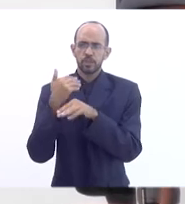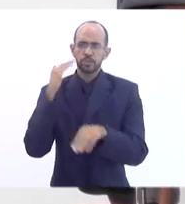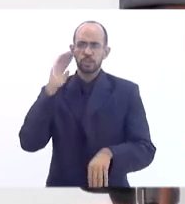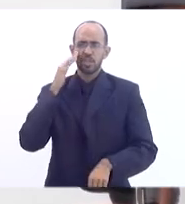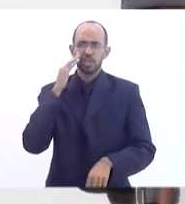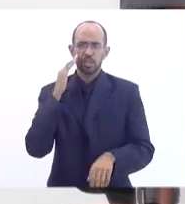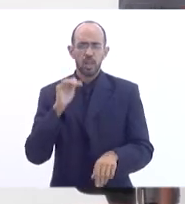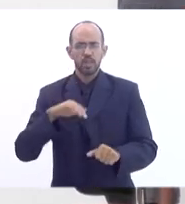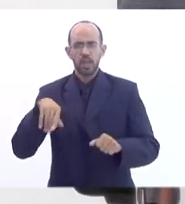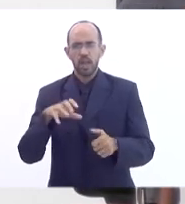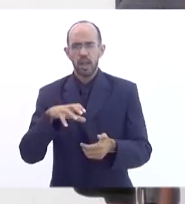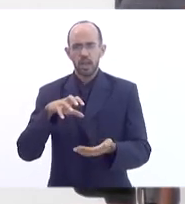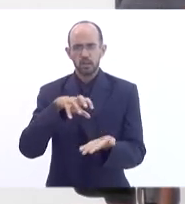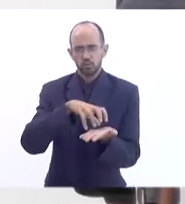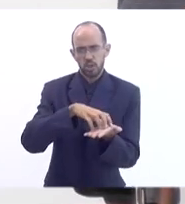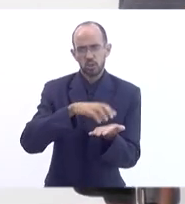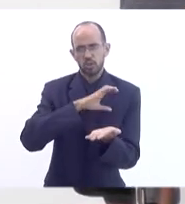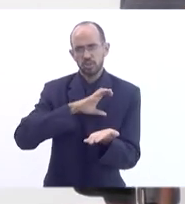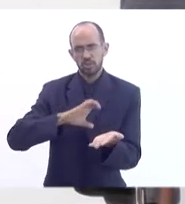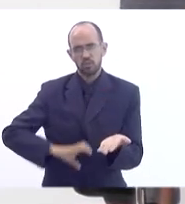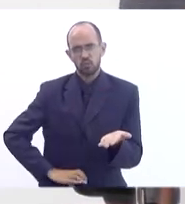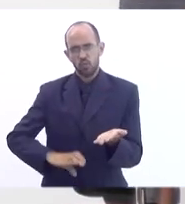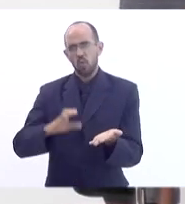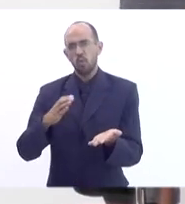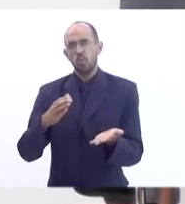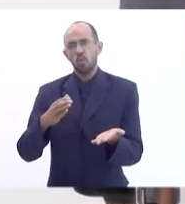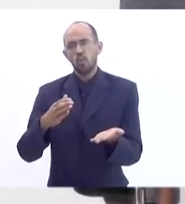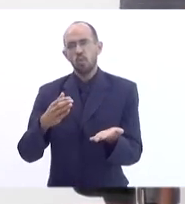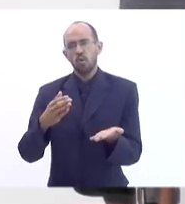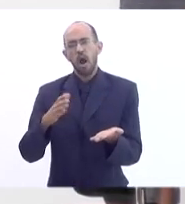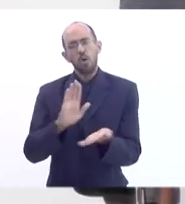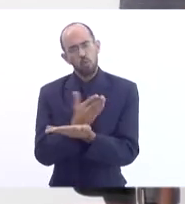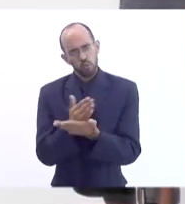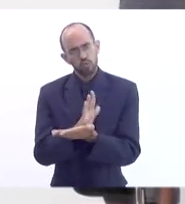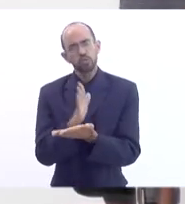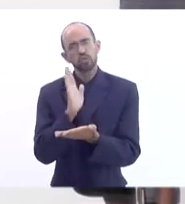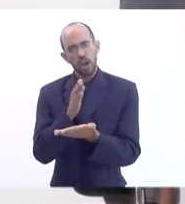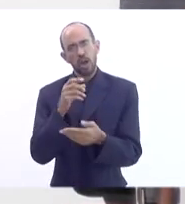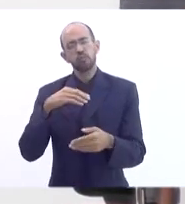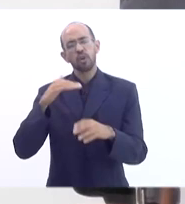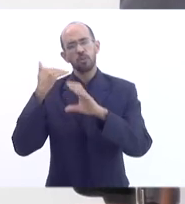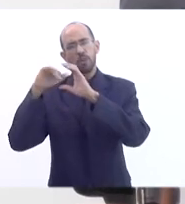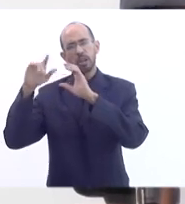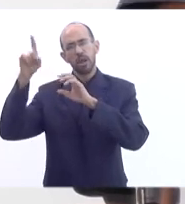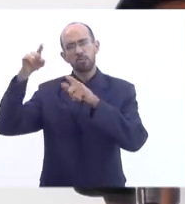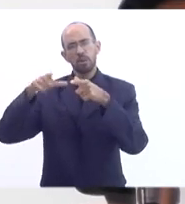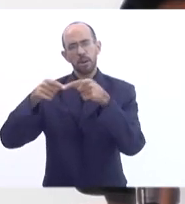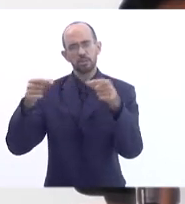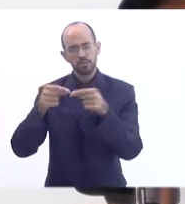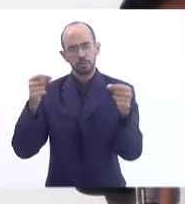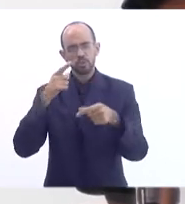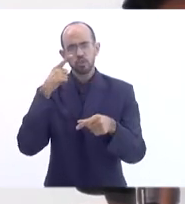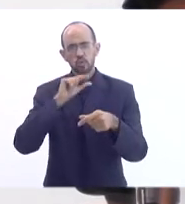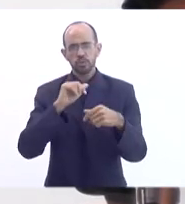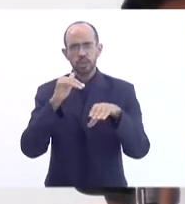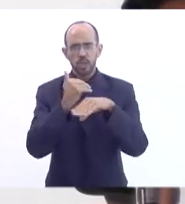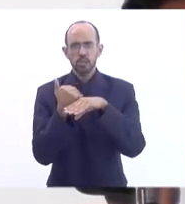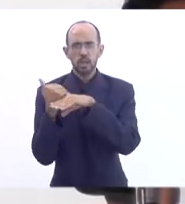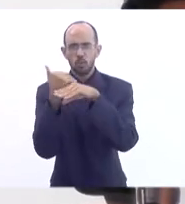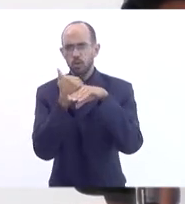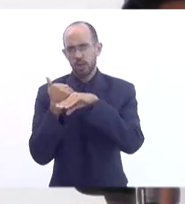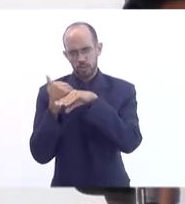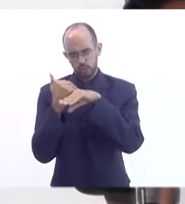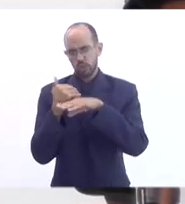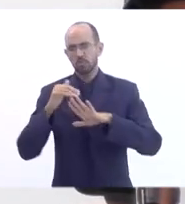Quais que estavam dando vitória e aí multicaso já chegaram também a Brasília para que a gente pudesse ter uma uniformização Mas a partir do momento